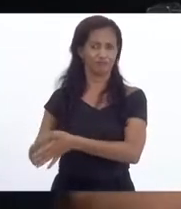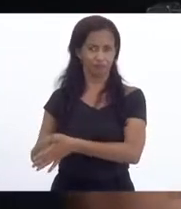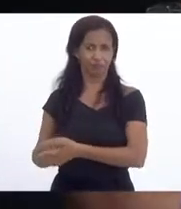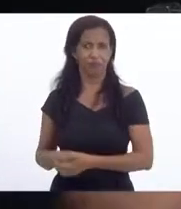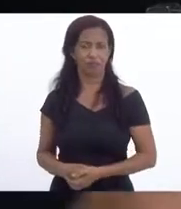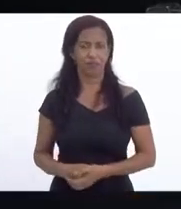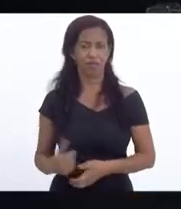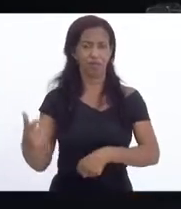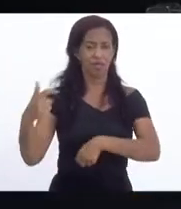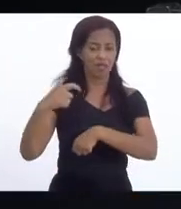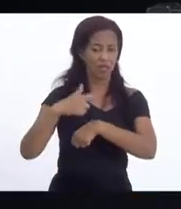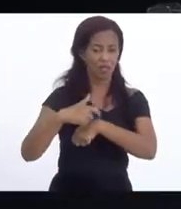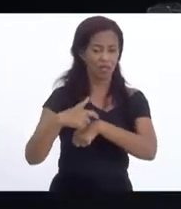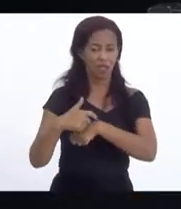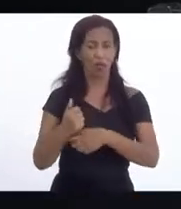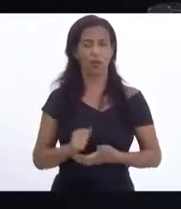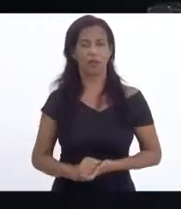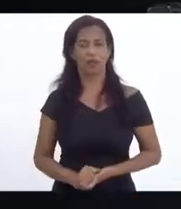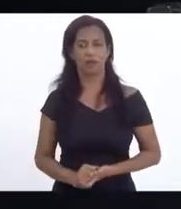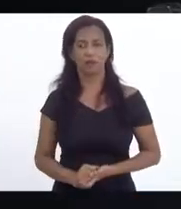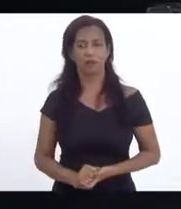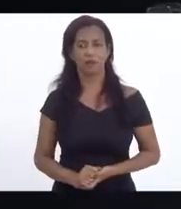É hora de que